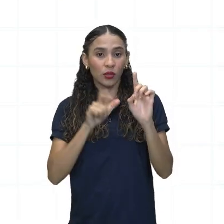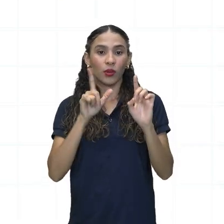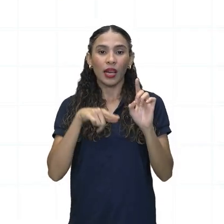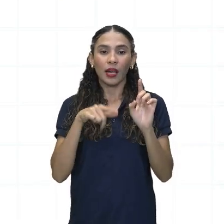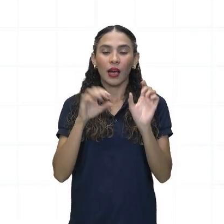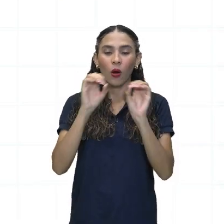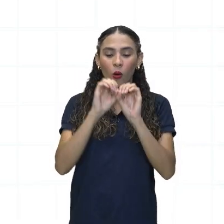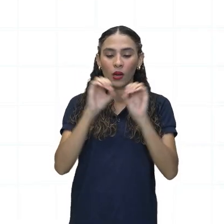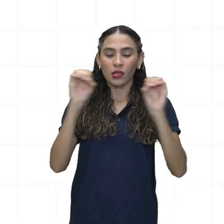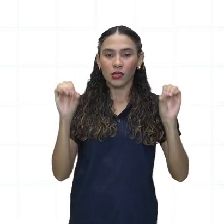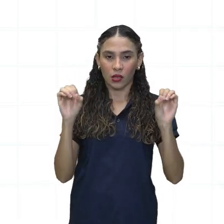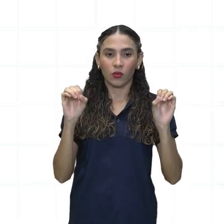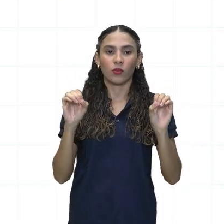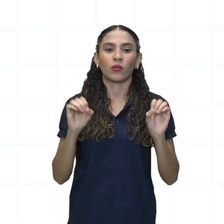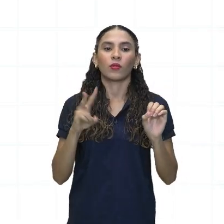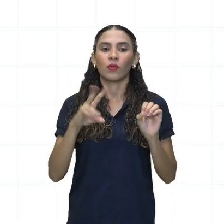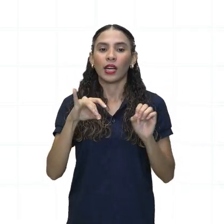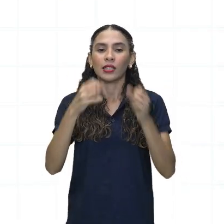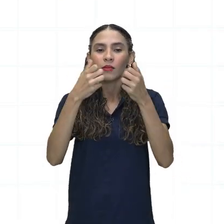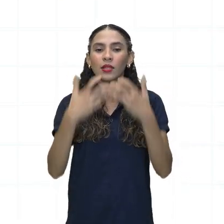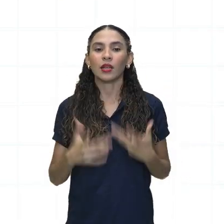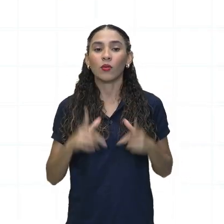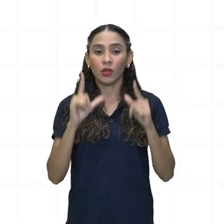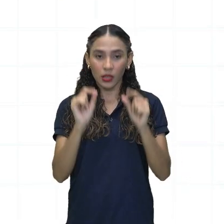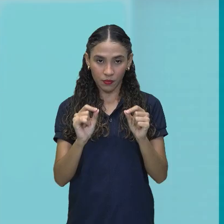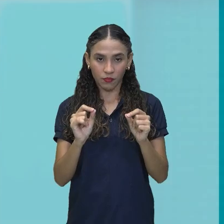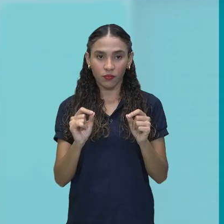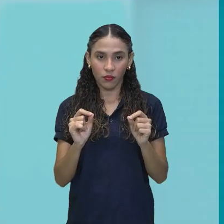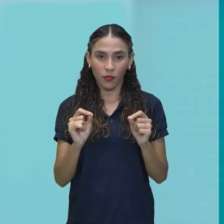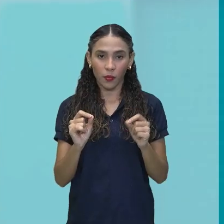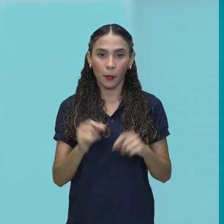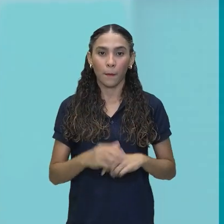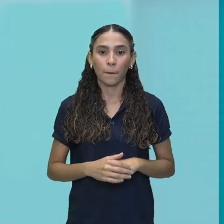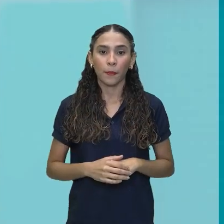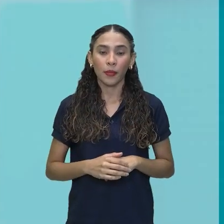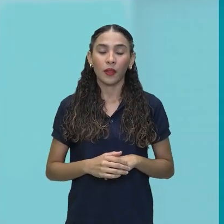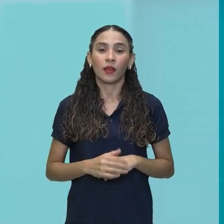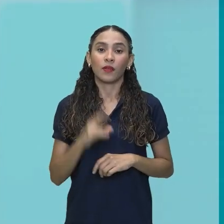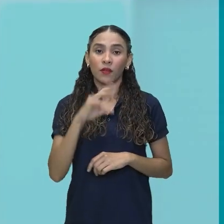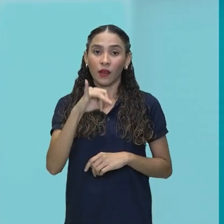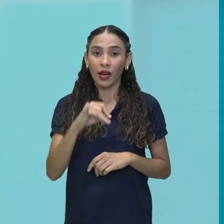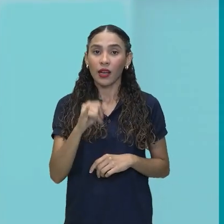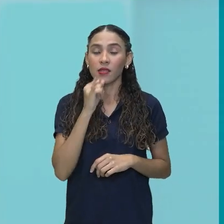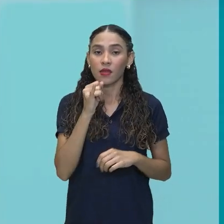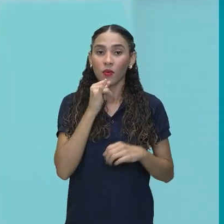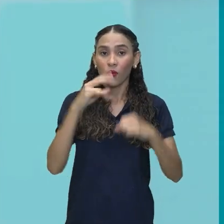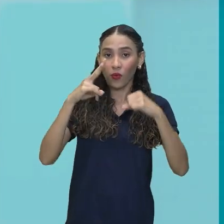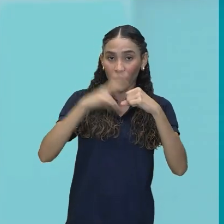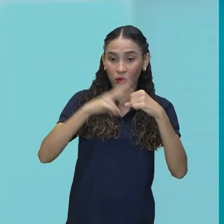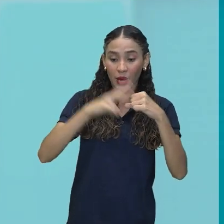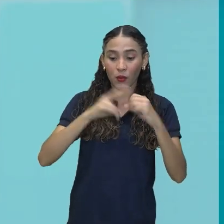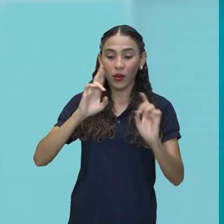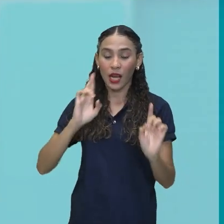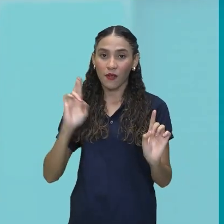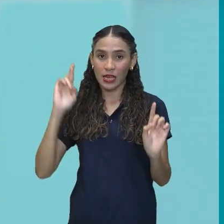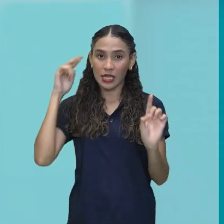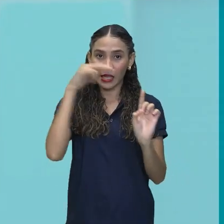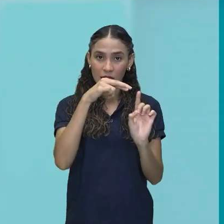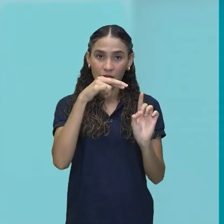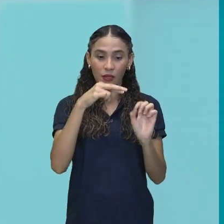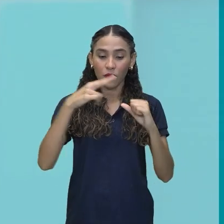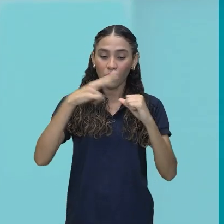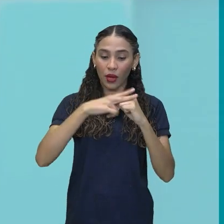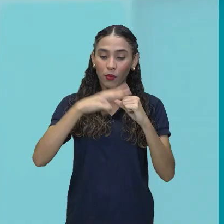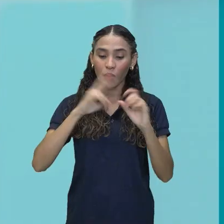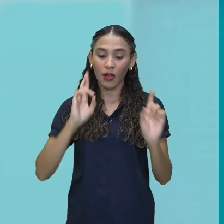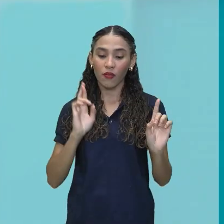oração sobre a qual se fala, é a parte da oração sobre a qual o verbo se dirige, é sobre ela